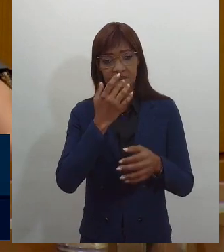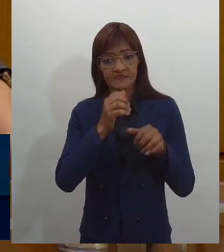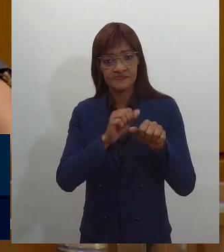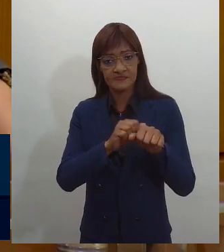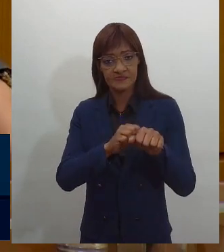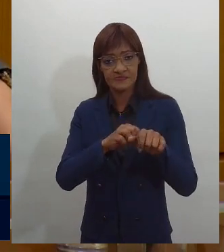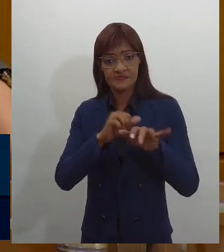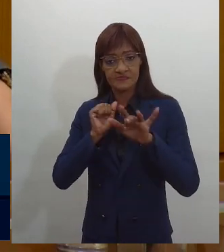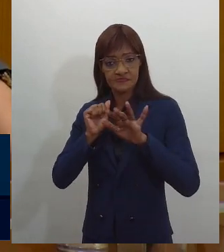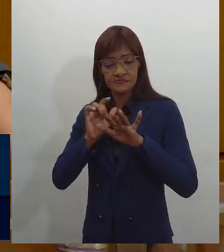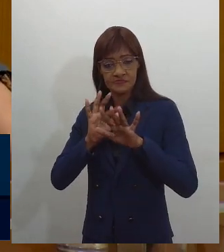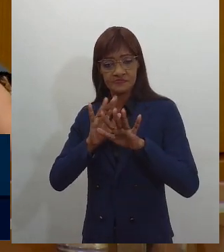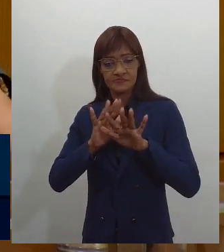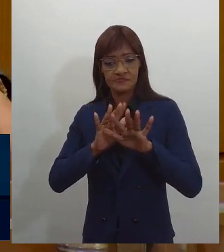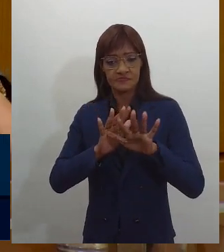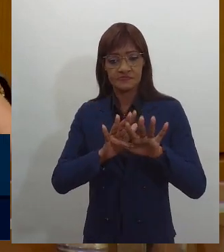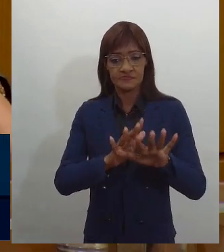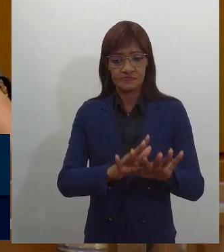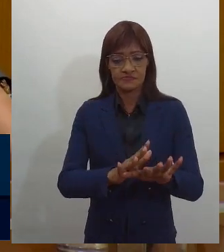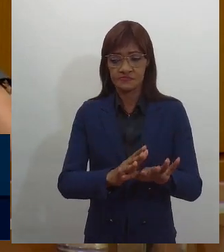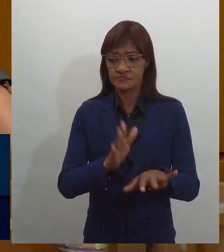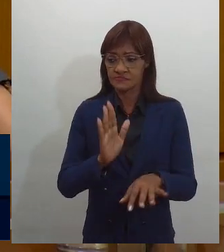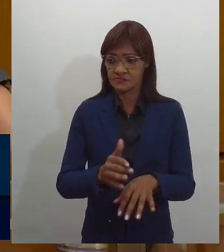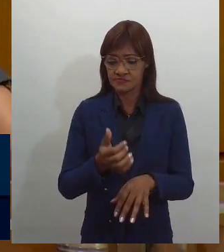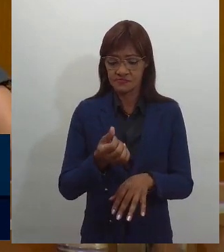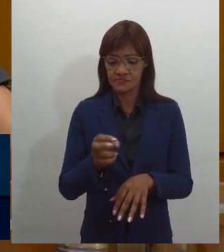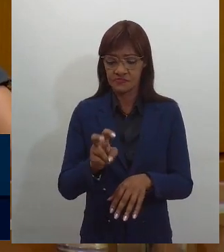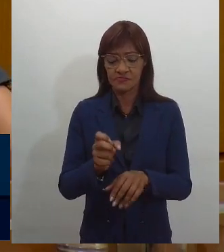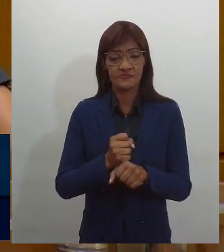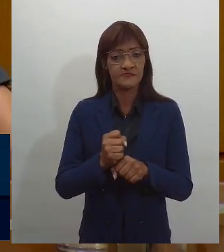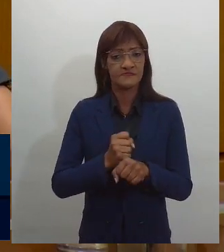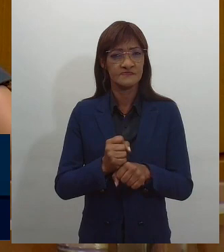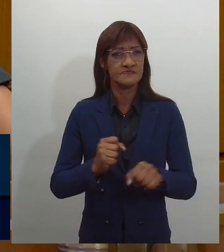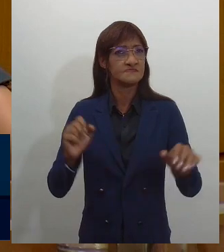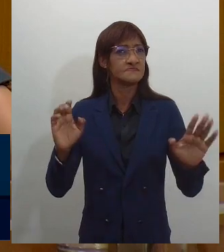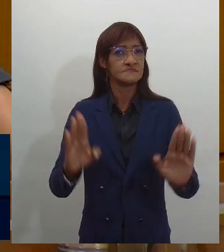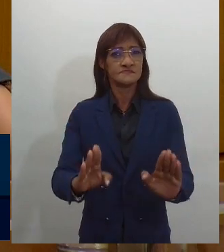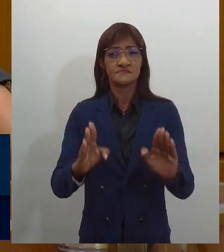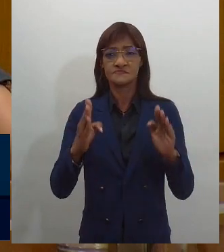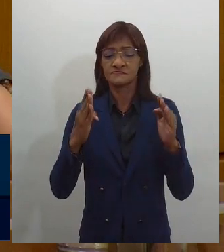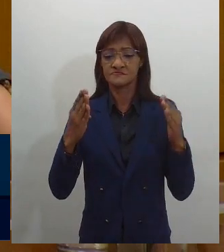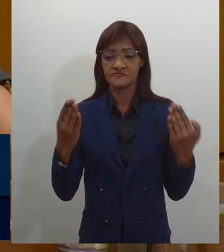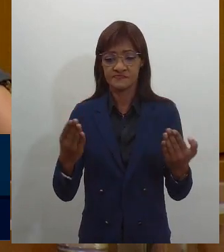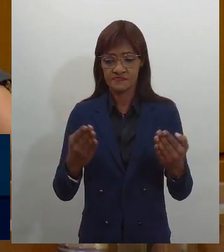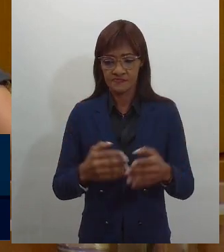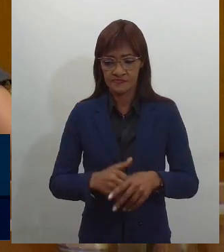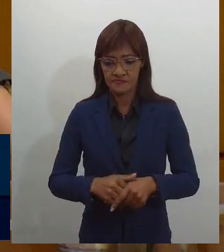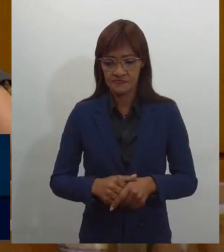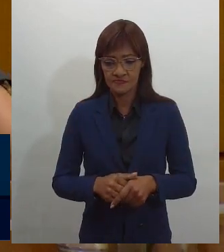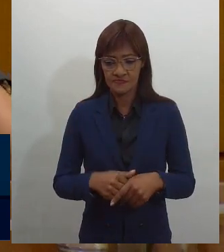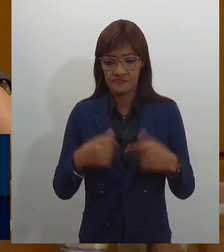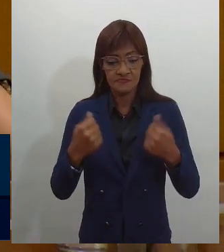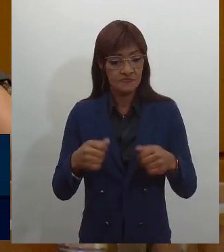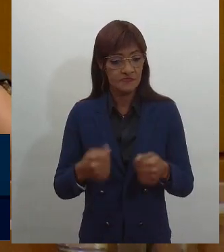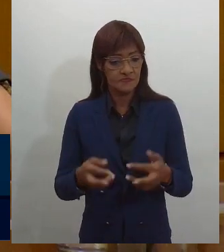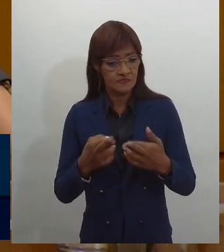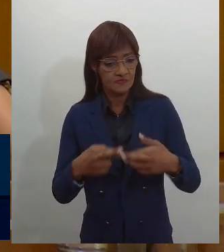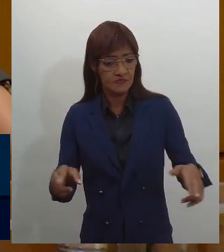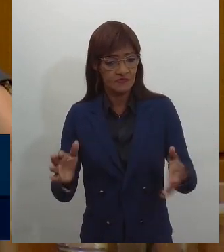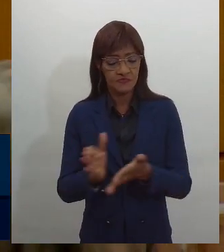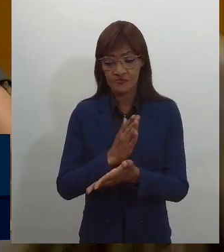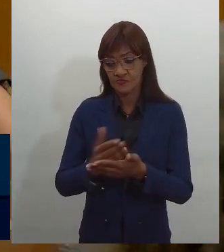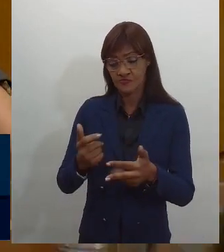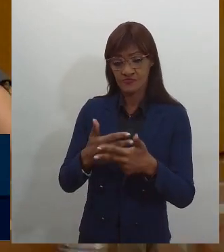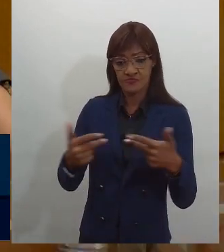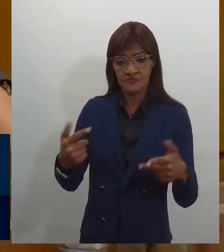65 anos, uma grande festa, né, que precisa ser resolvido alguns gargalos, inclusive de trânsito e transporte,